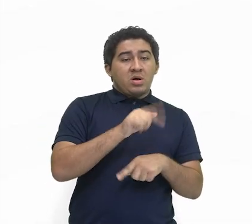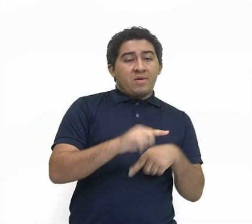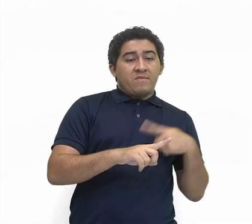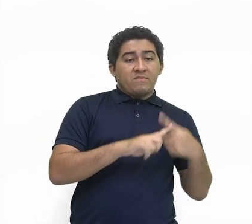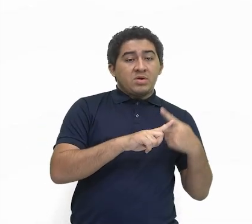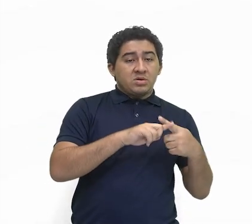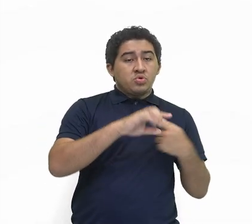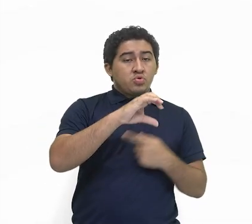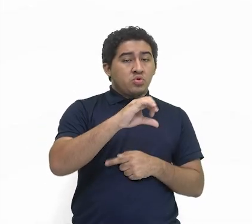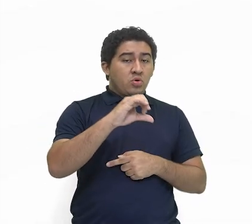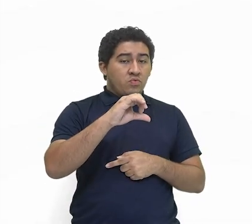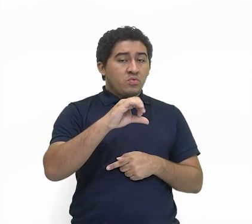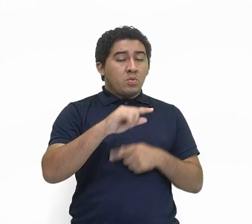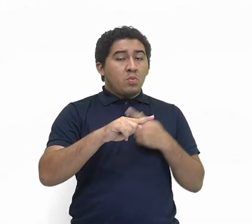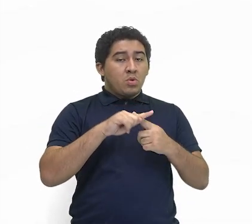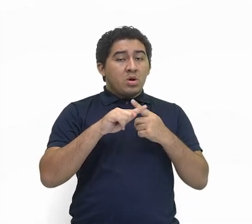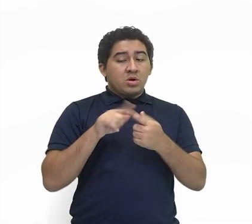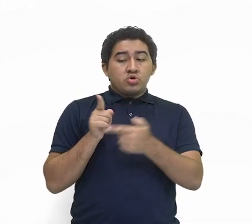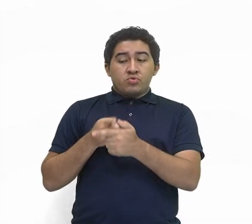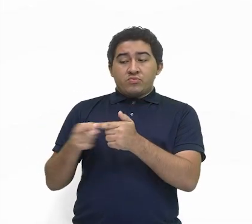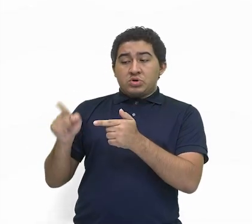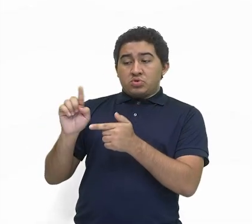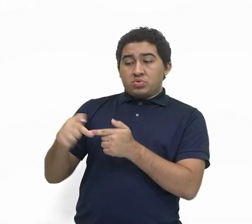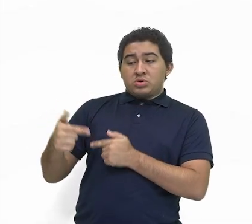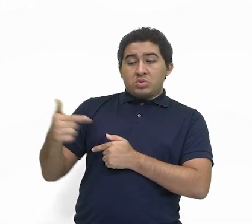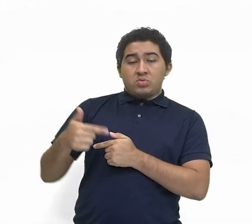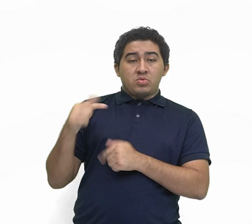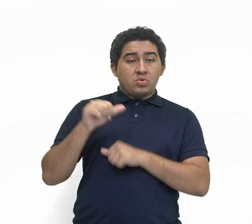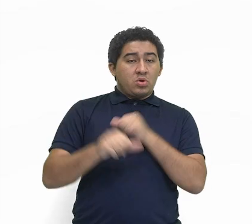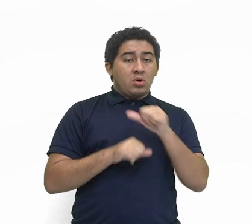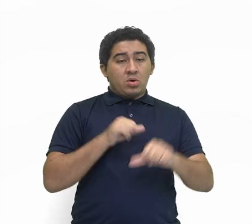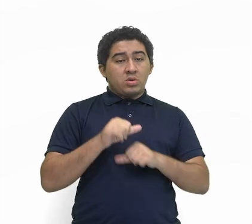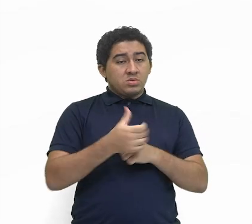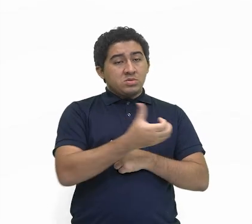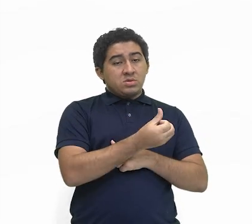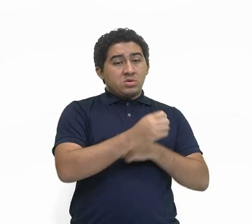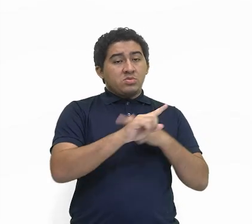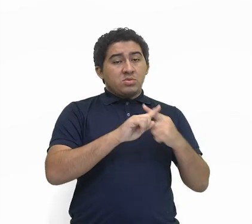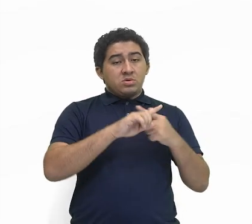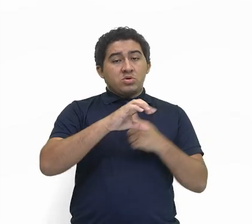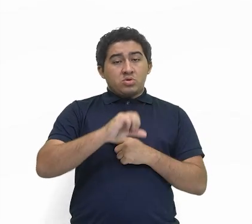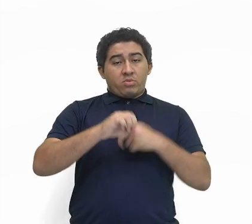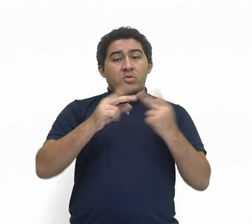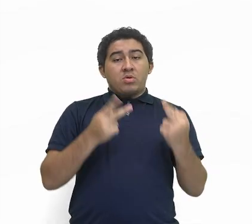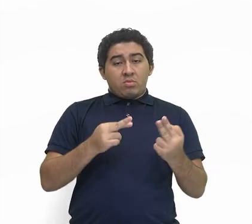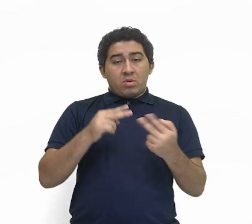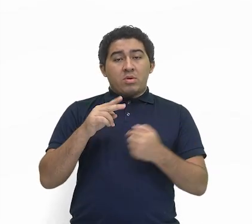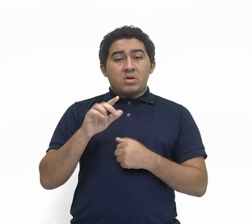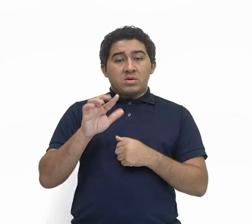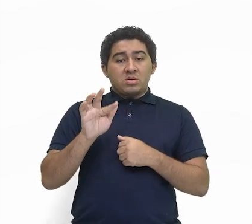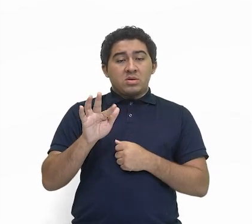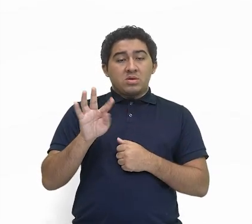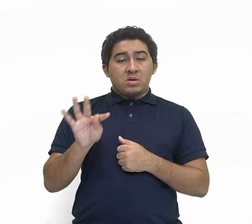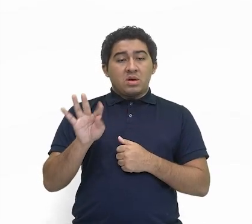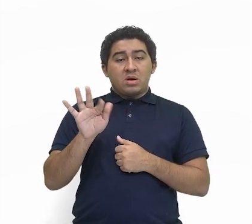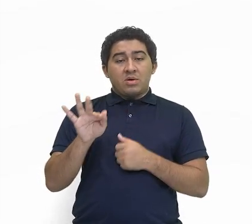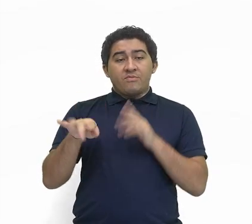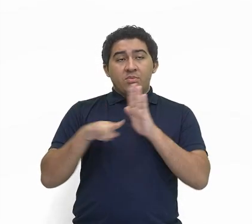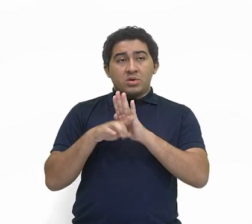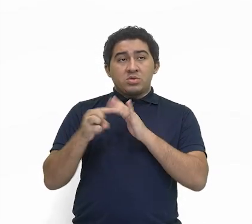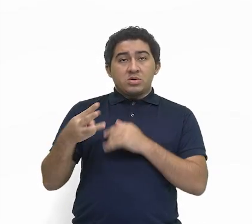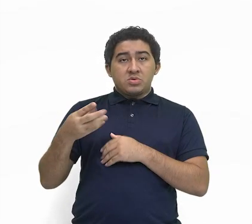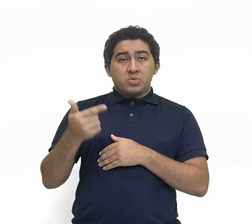primeiro membro, porque ele está dividindo no segundo. Então, fica 6 vezes 9 igual a Tf